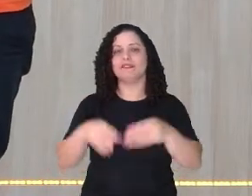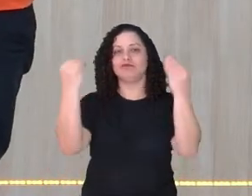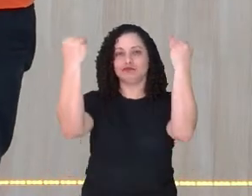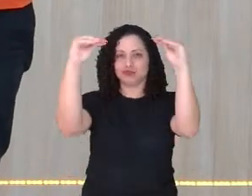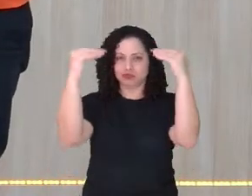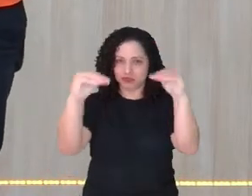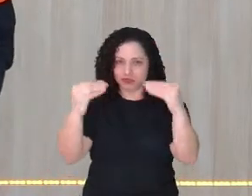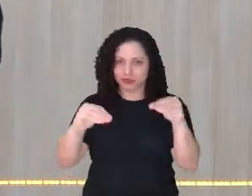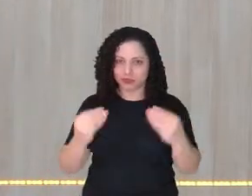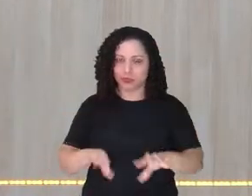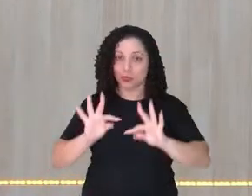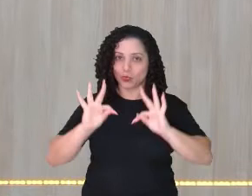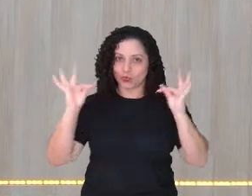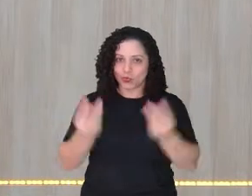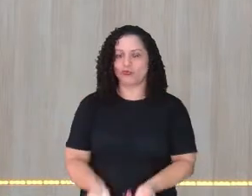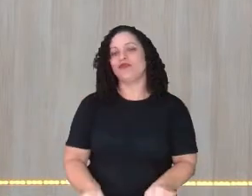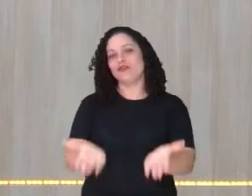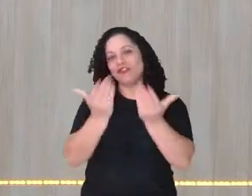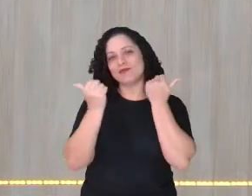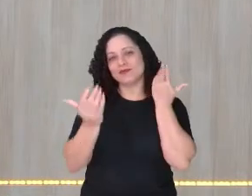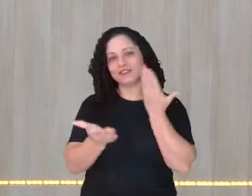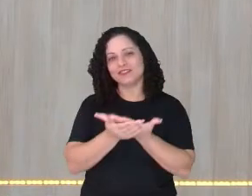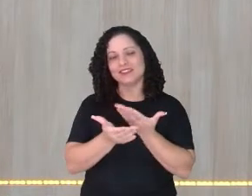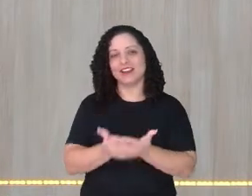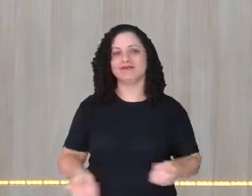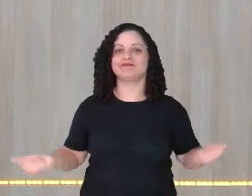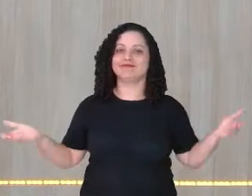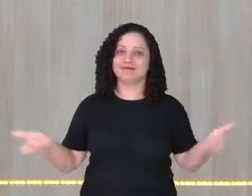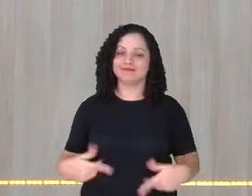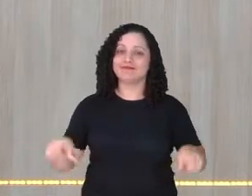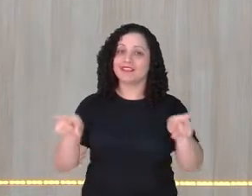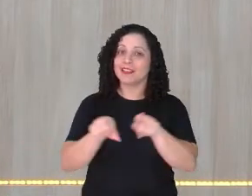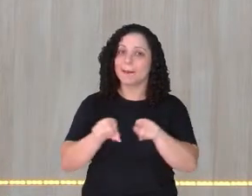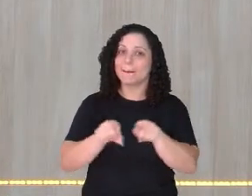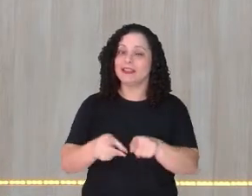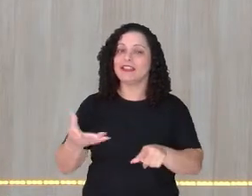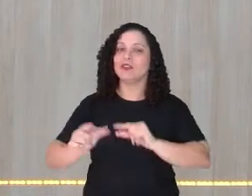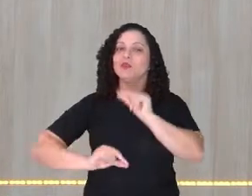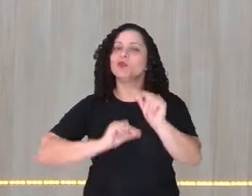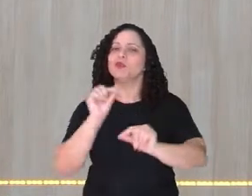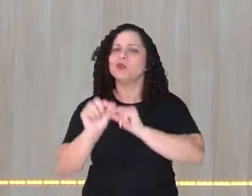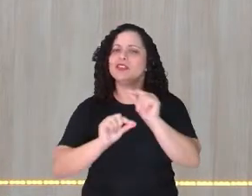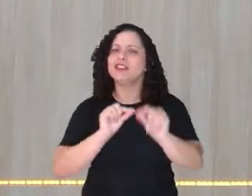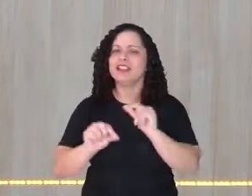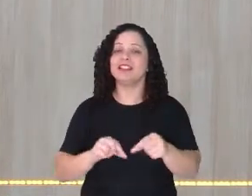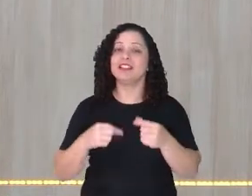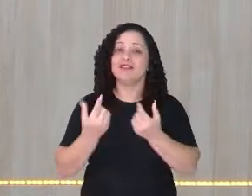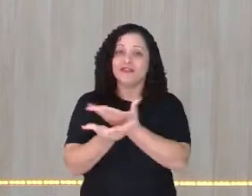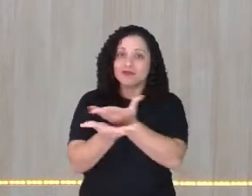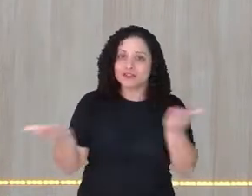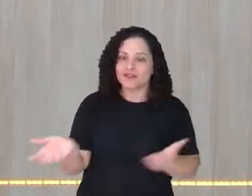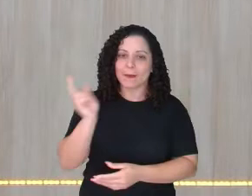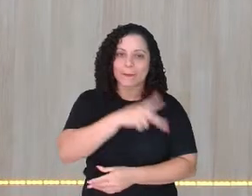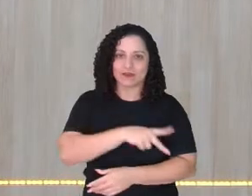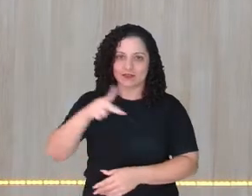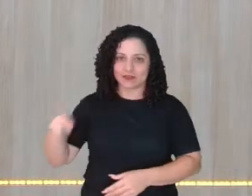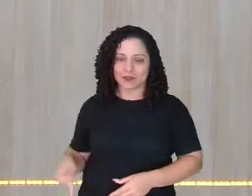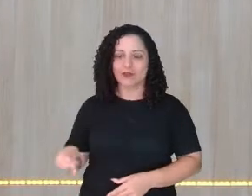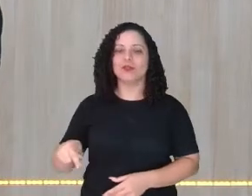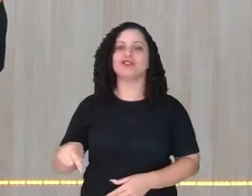né? Então, vamos juntos estudar. Aproveitando para cumprimentar também meus colegas e minhas colegas professores, né?